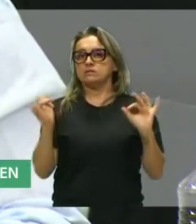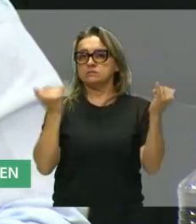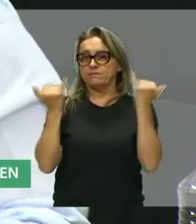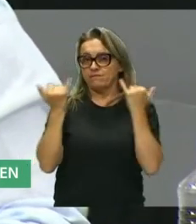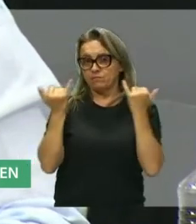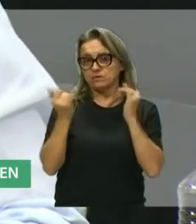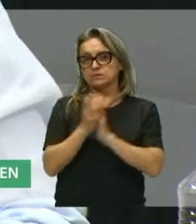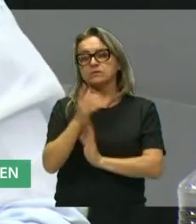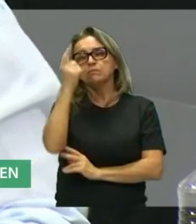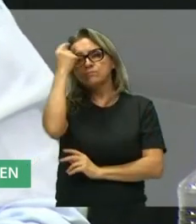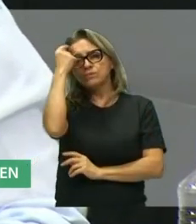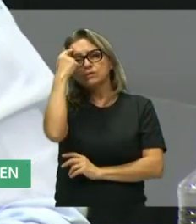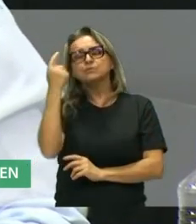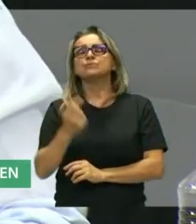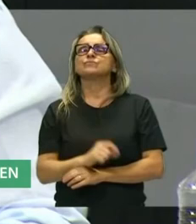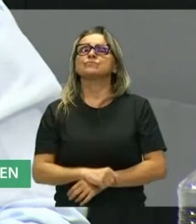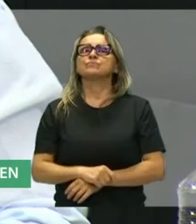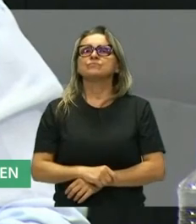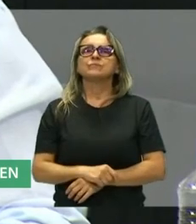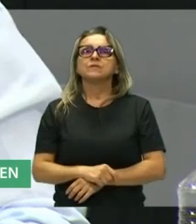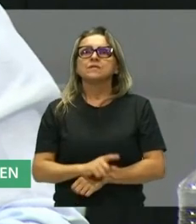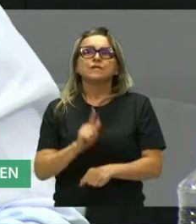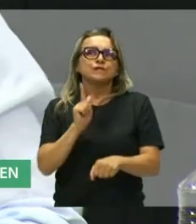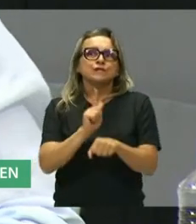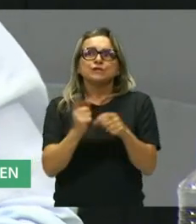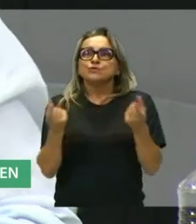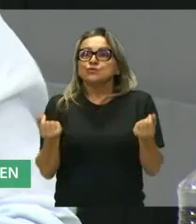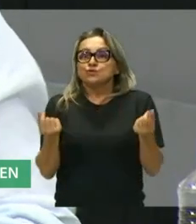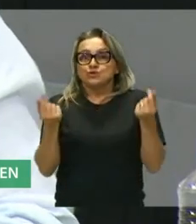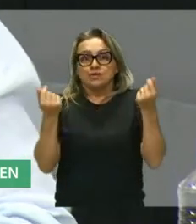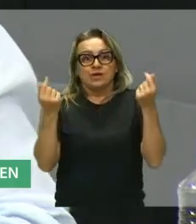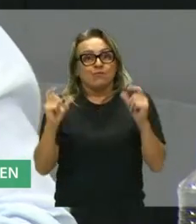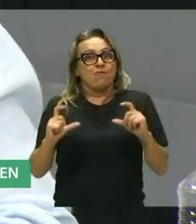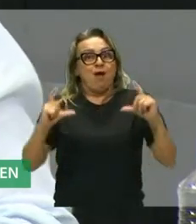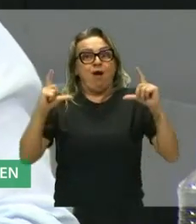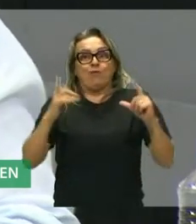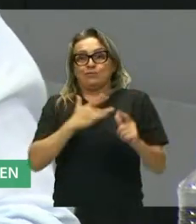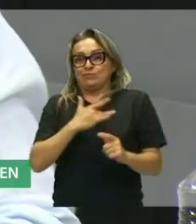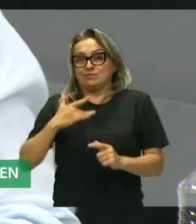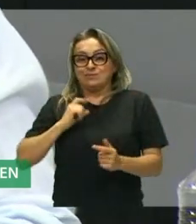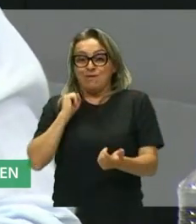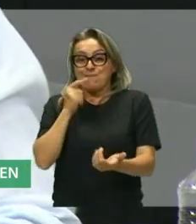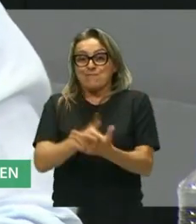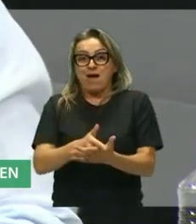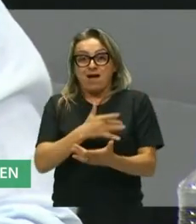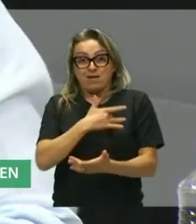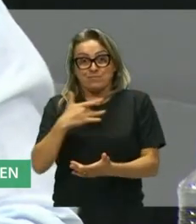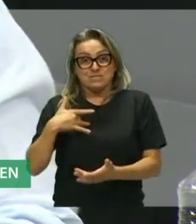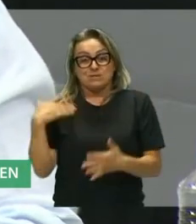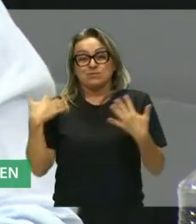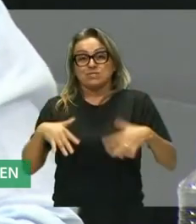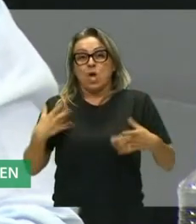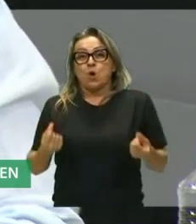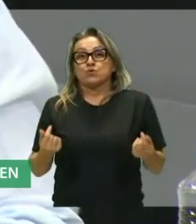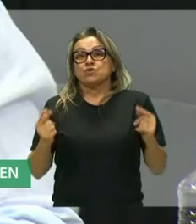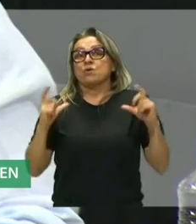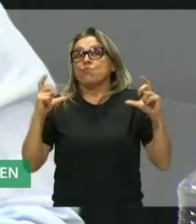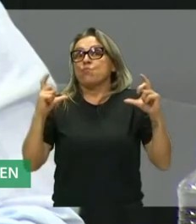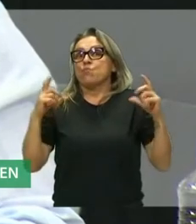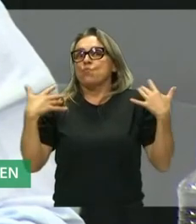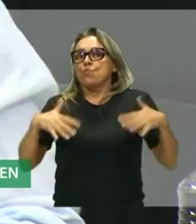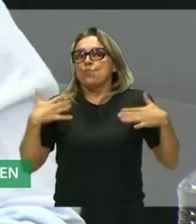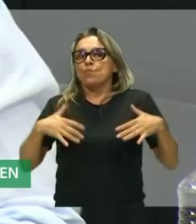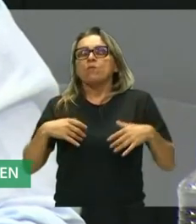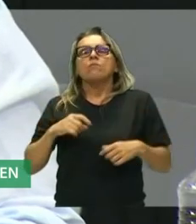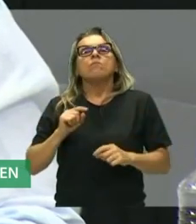é um dinheiro muito alto, não tenha dúvida. Para quem paga para a saúde, é um dinheiro muito alto. Mas para quem está lá na ponta, atendendo os